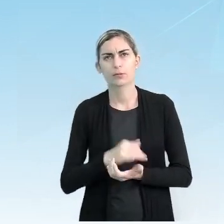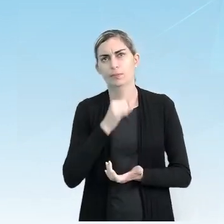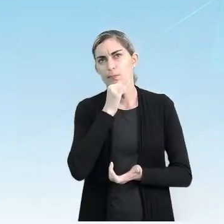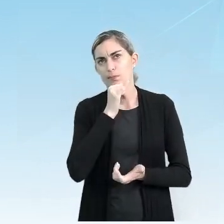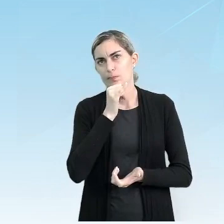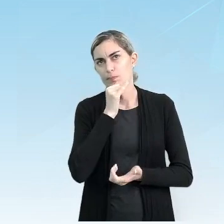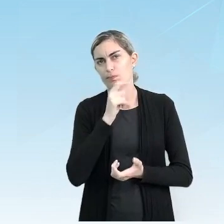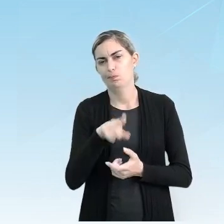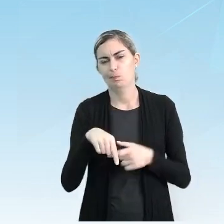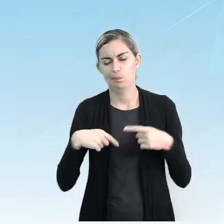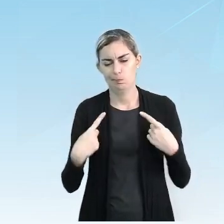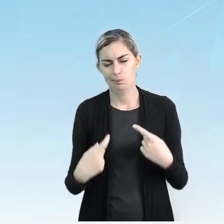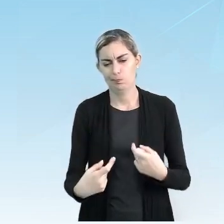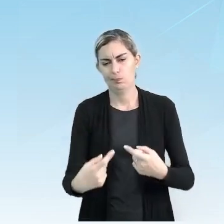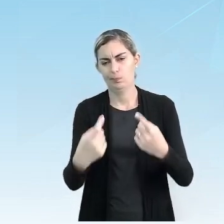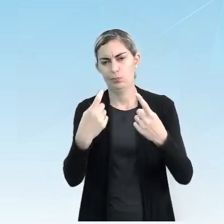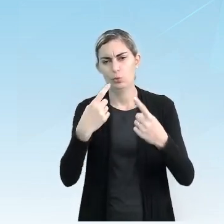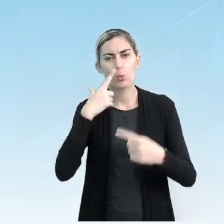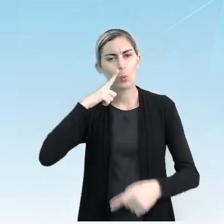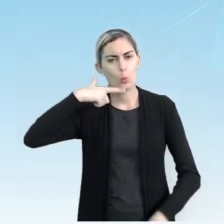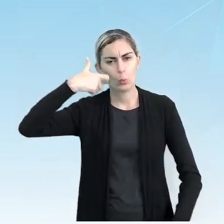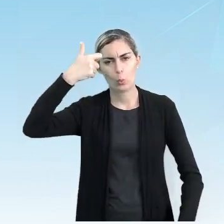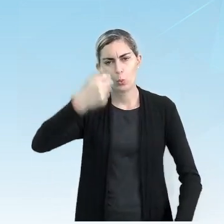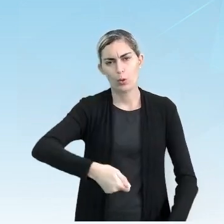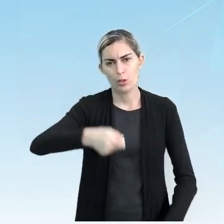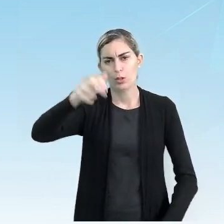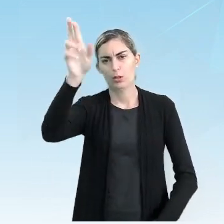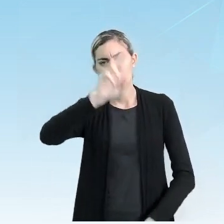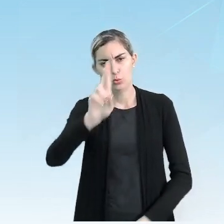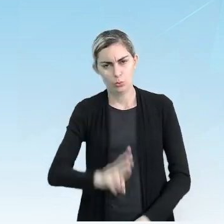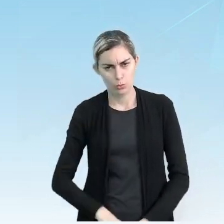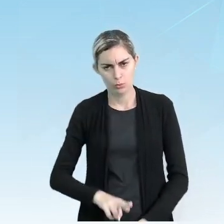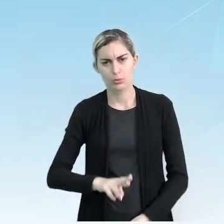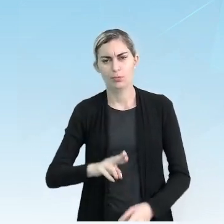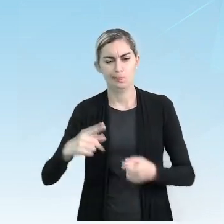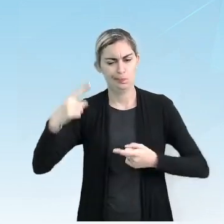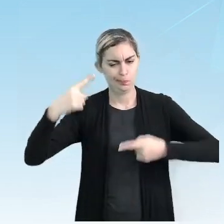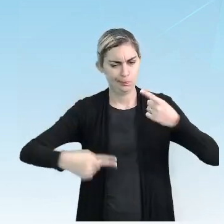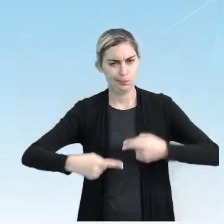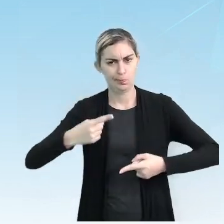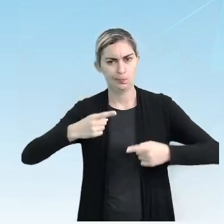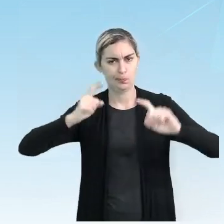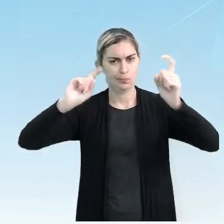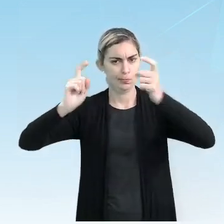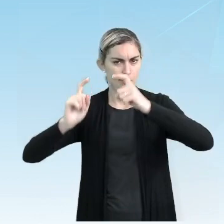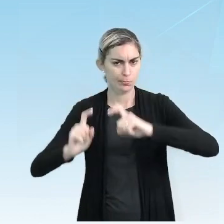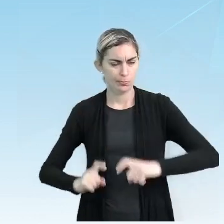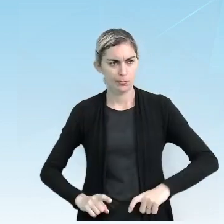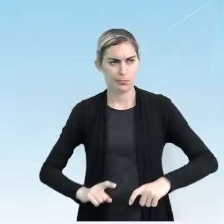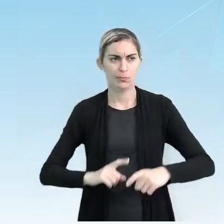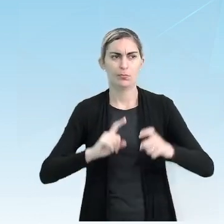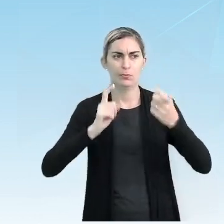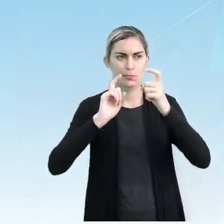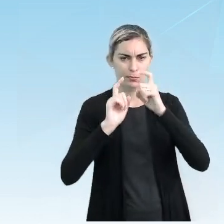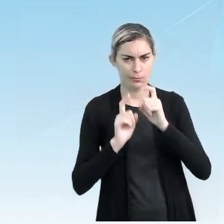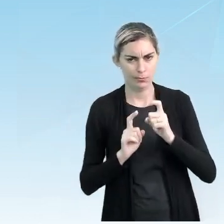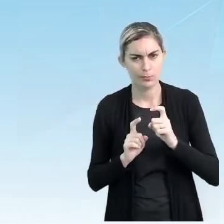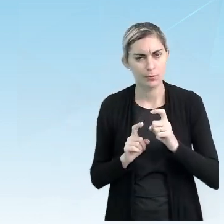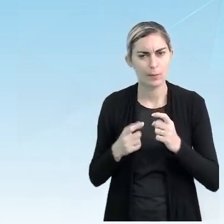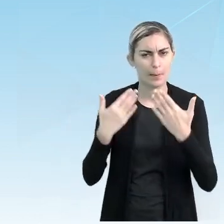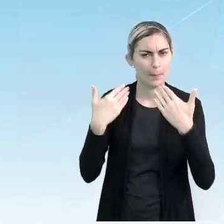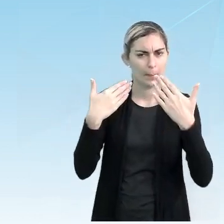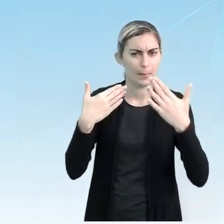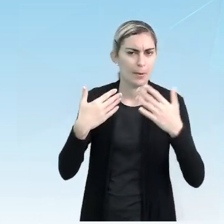a guerra da Ucrânia, Rússia e Ucrânia, certo? Fazer um debate sobre essa questão, um debate